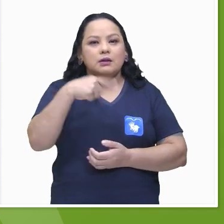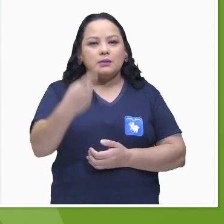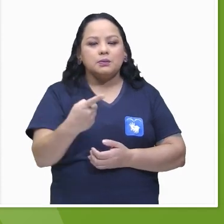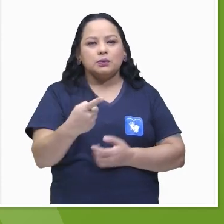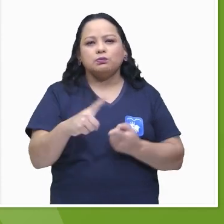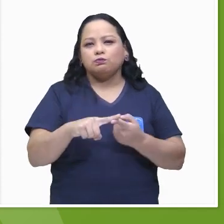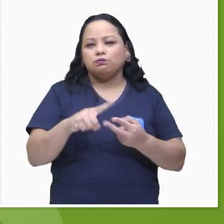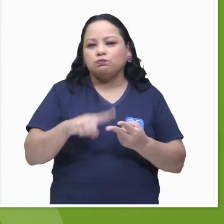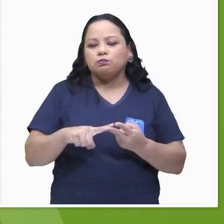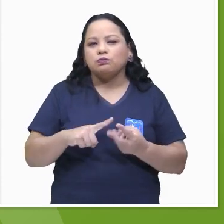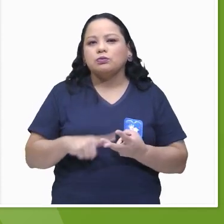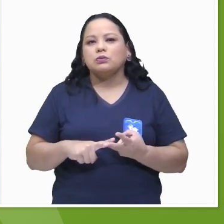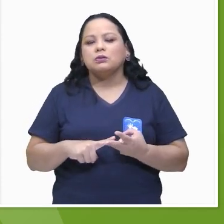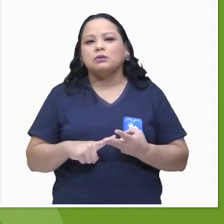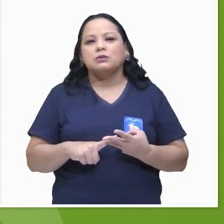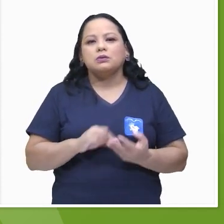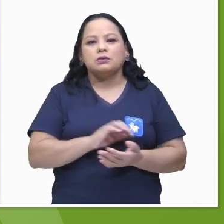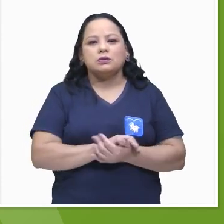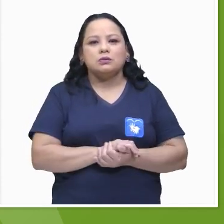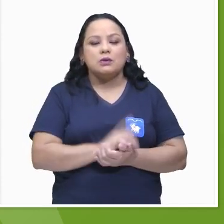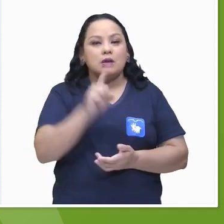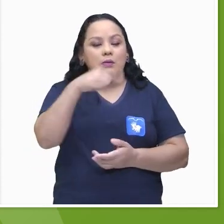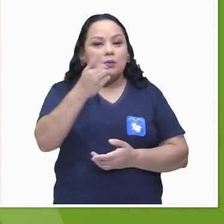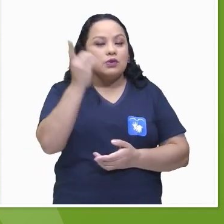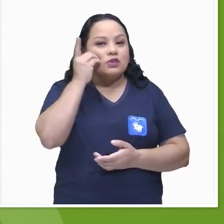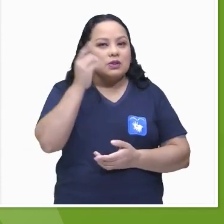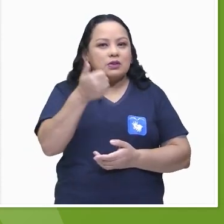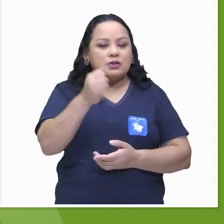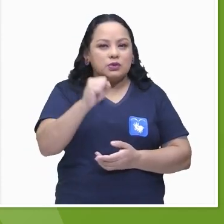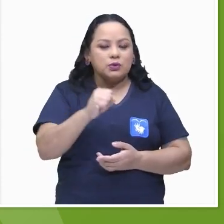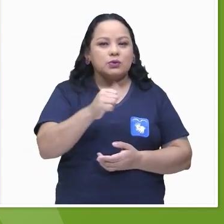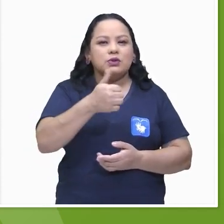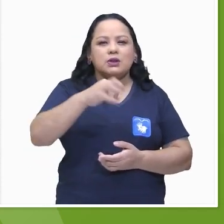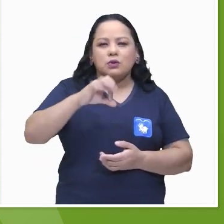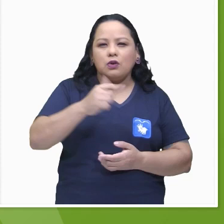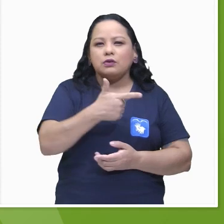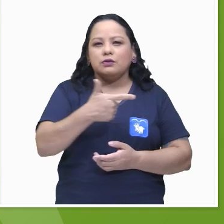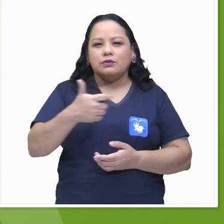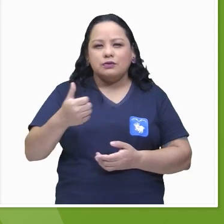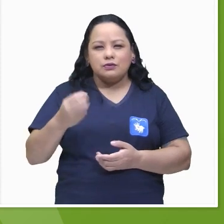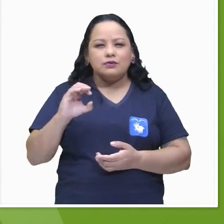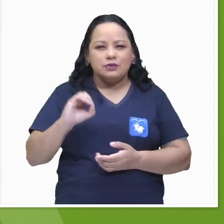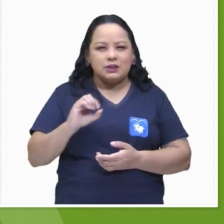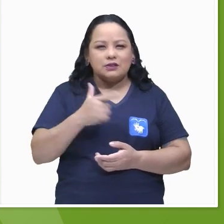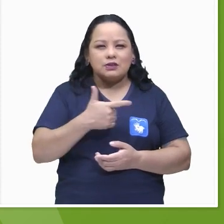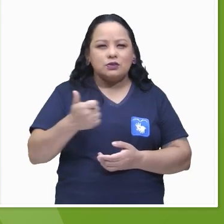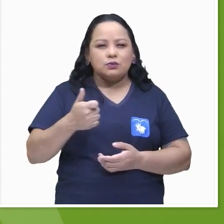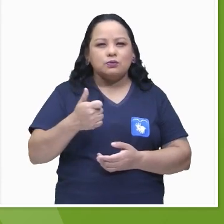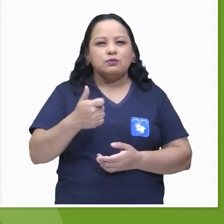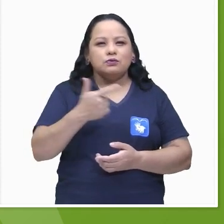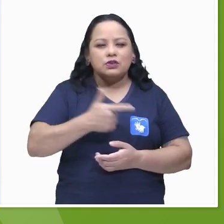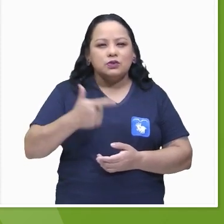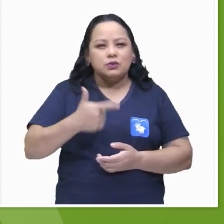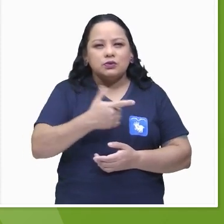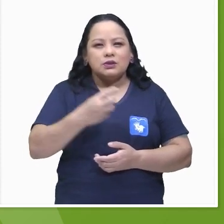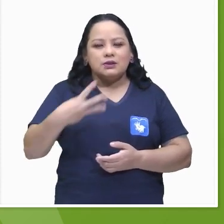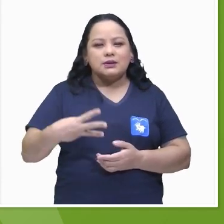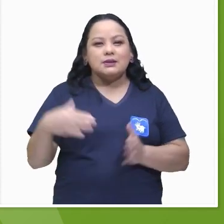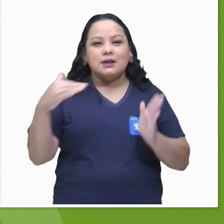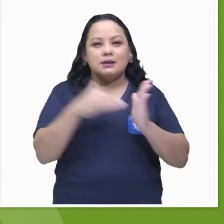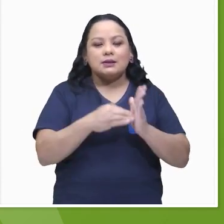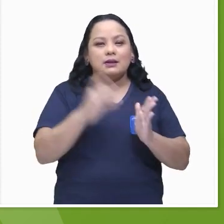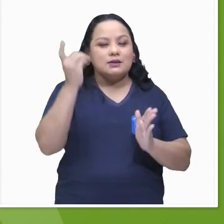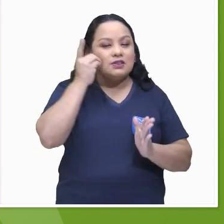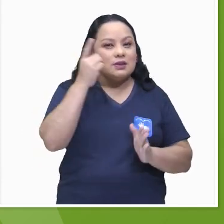só, depois do dia 18, 19, 20, 21, 22, 23, né? Até o dia